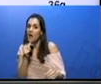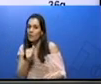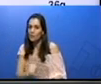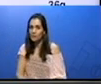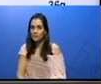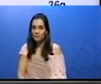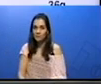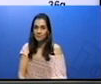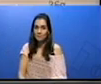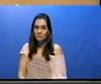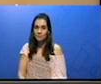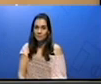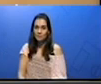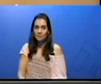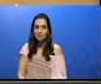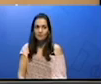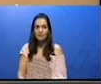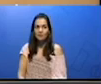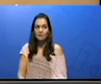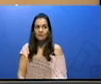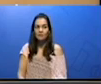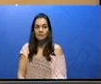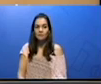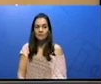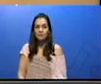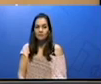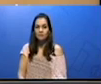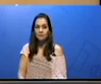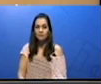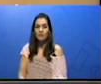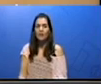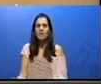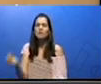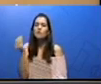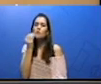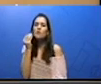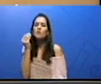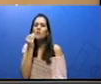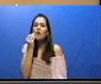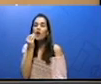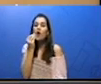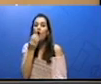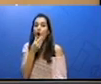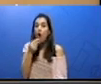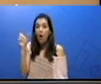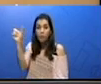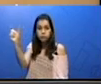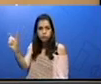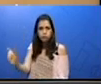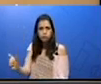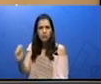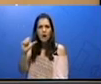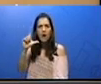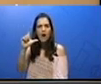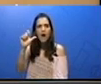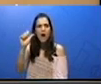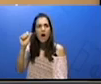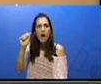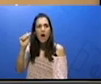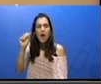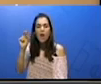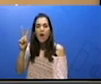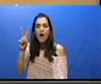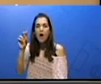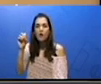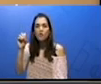aí, no caso, a lei da conservação das massas. O experimento que Lavoisier fez para